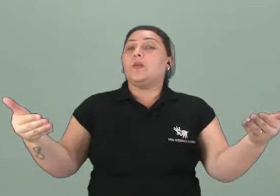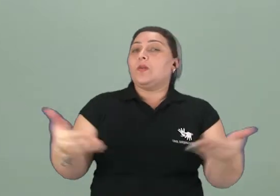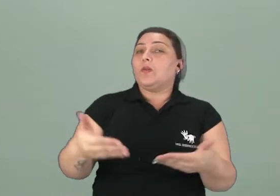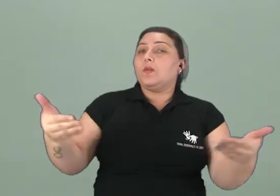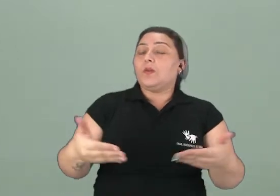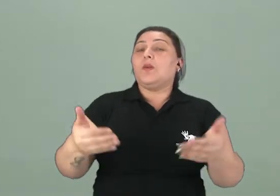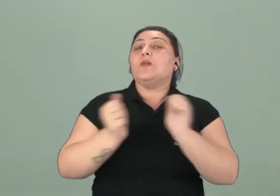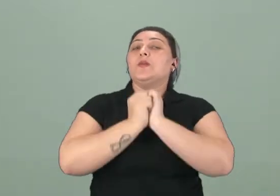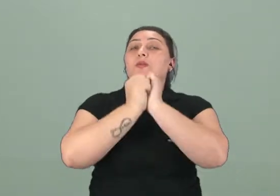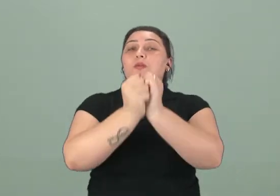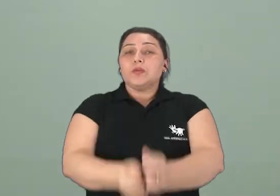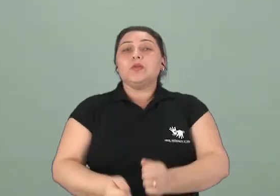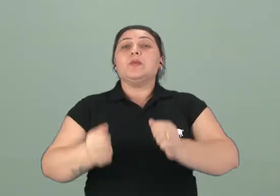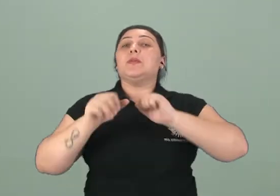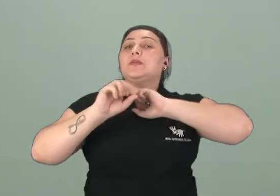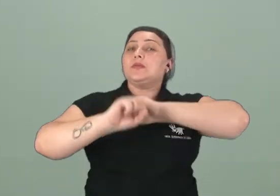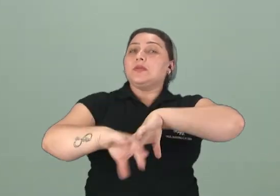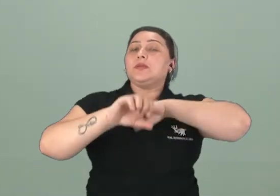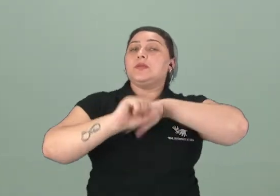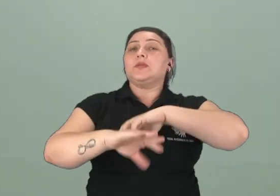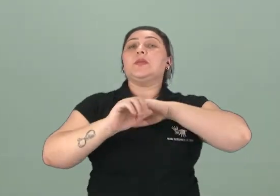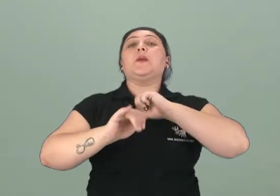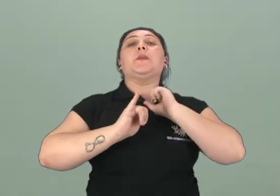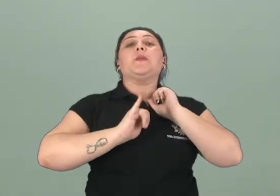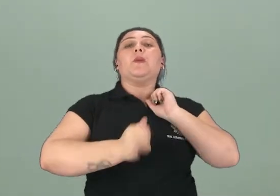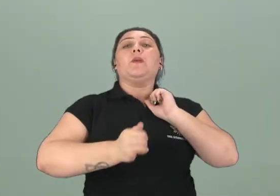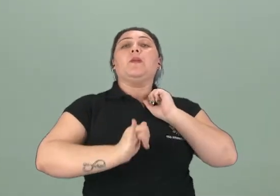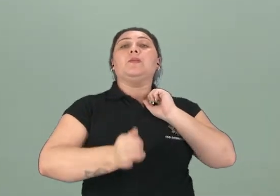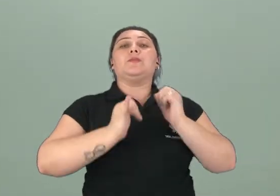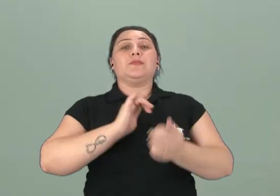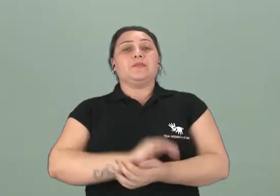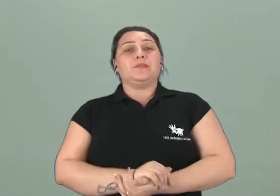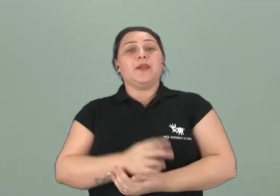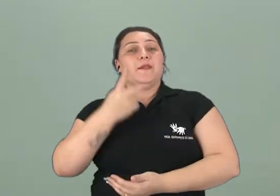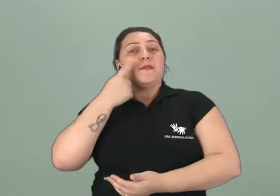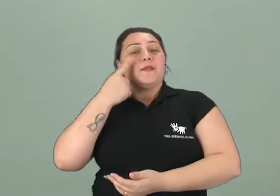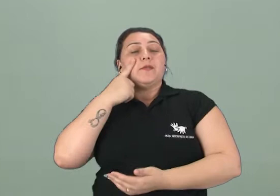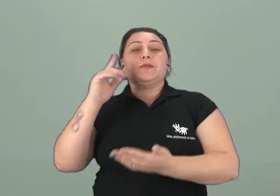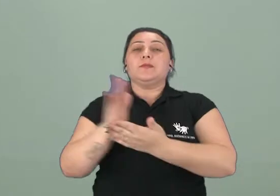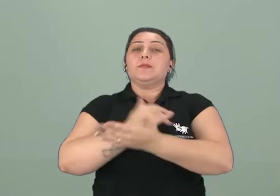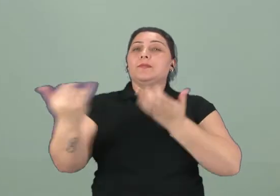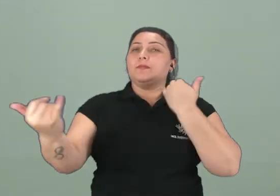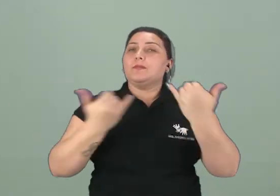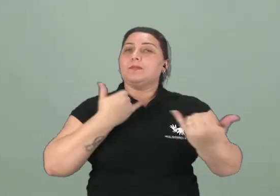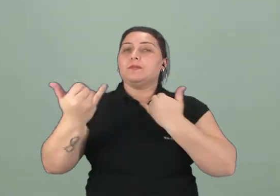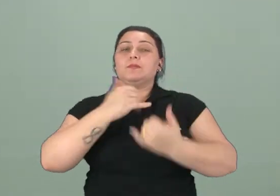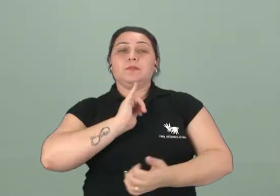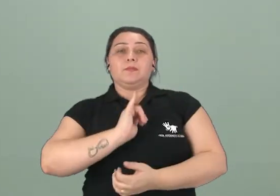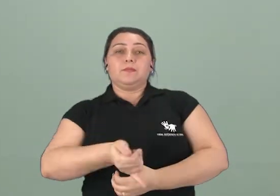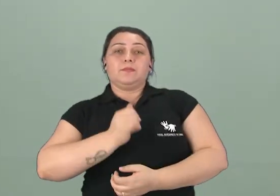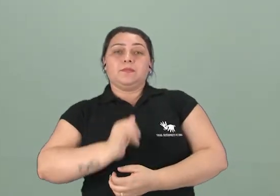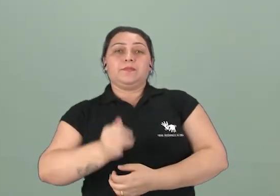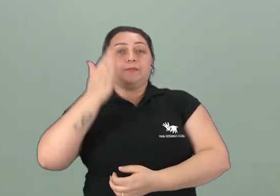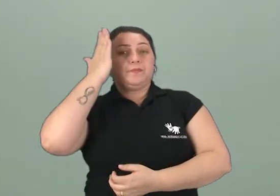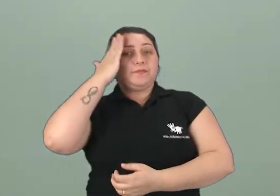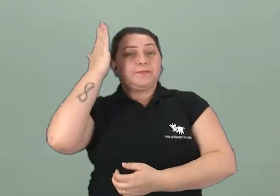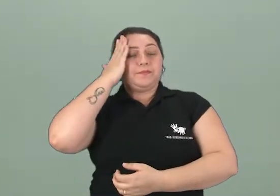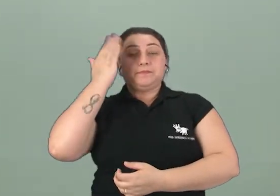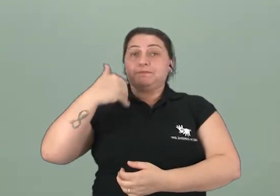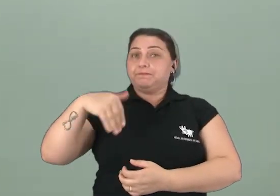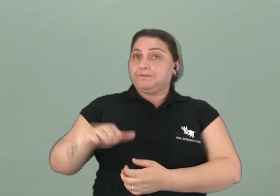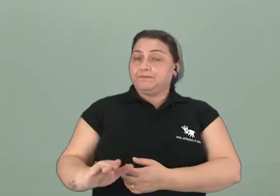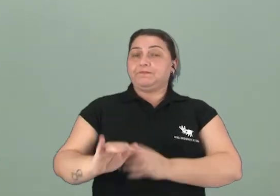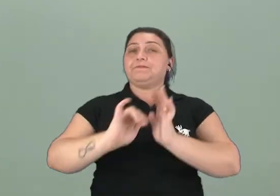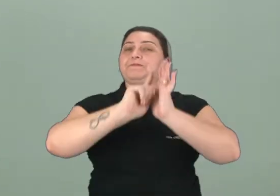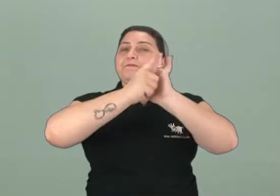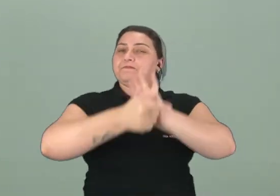vou ficar com vocês para nós trabalharmos conto, tá? E vamos ver algumas informações sobre esse conto, a gente compreender um pouco mais sobre esse